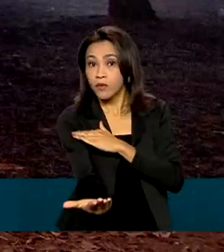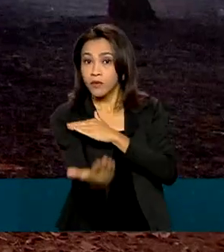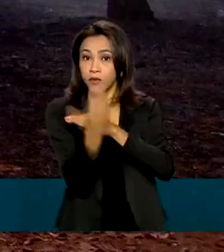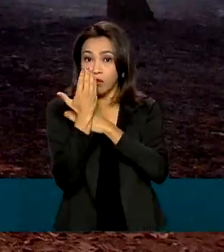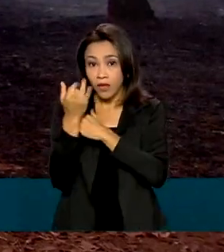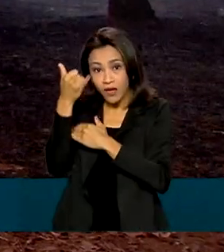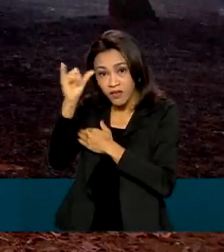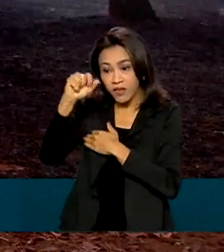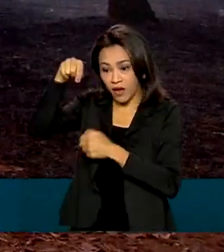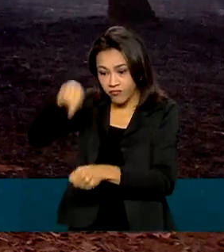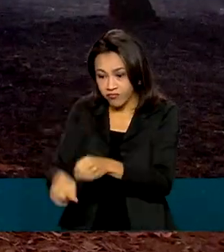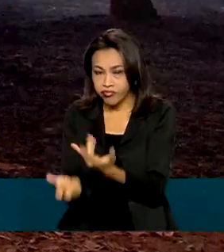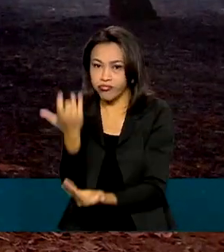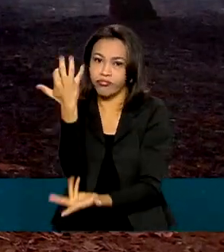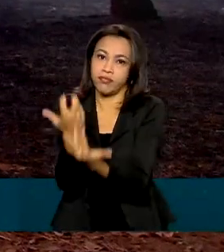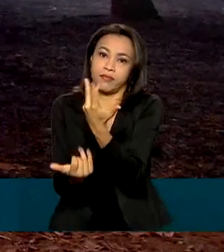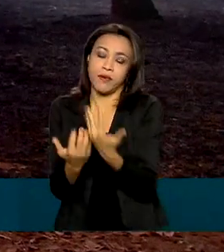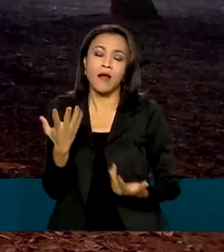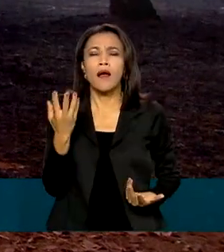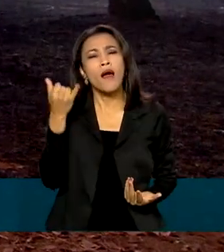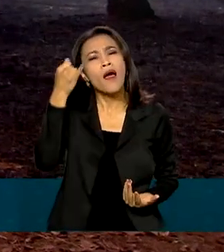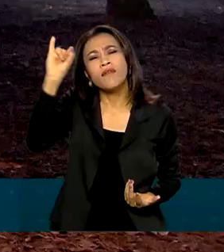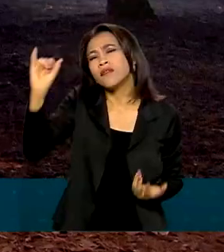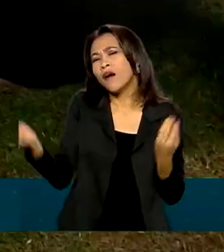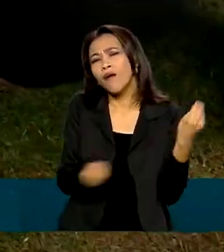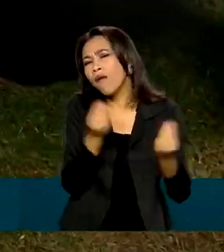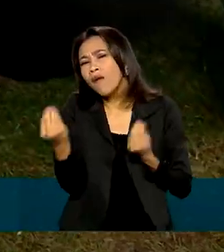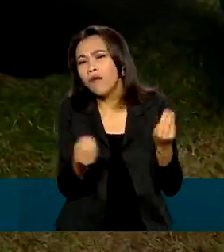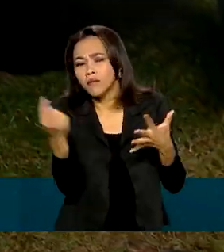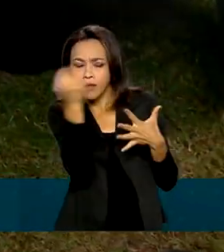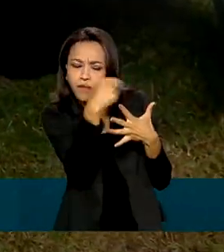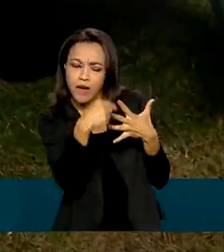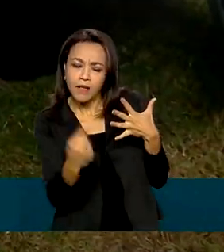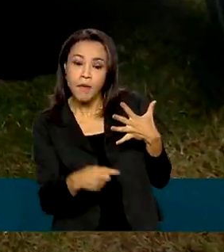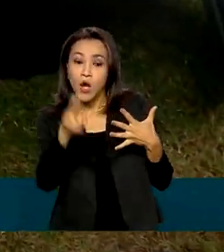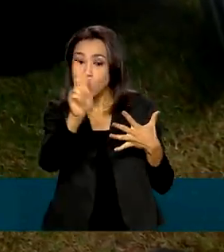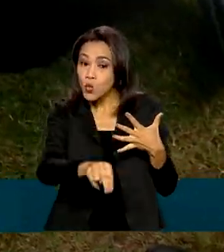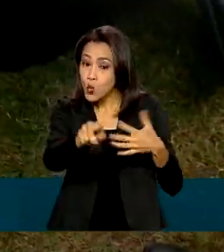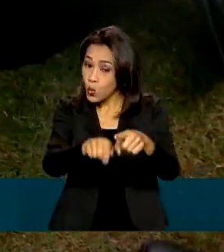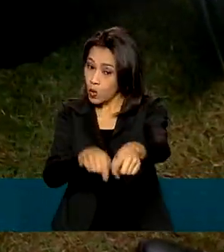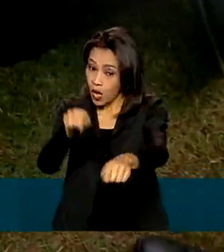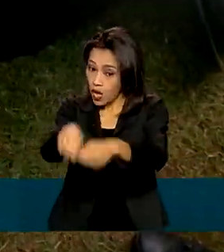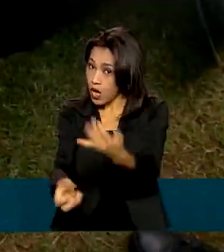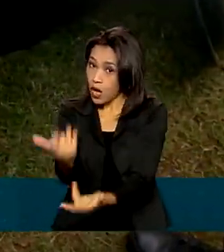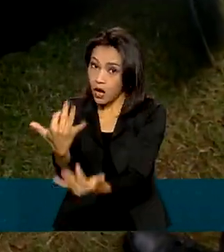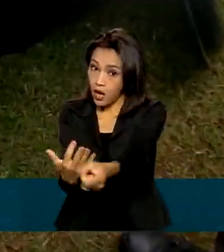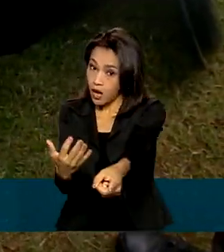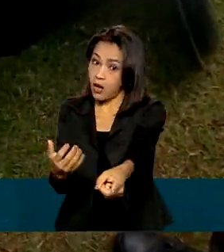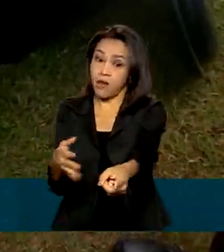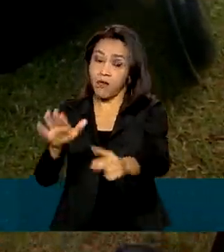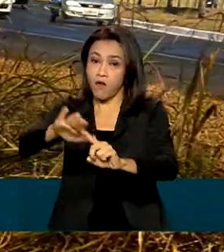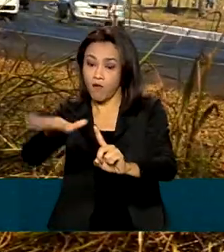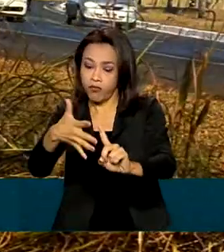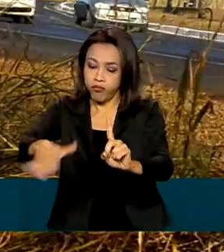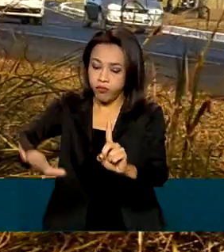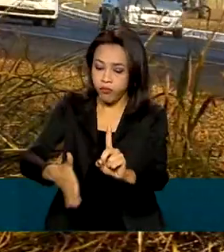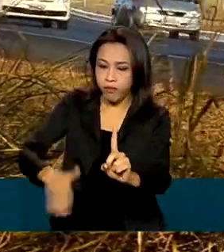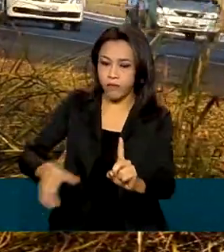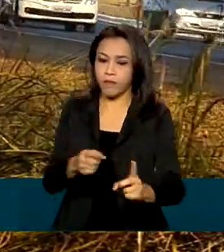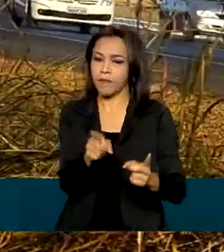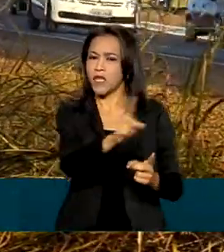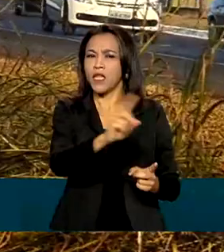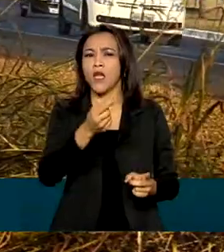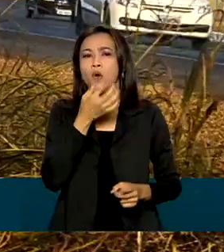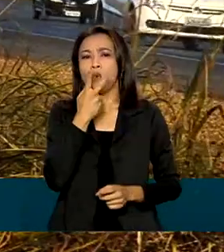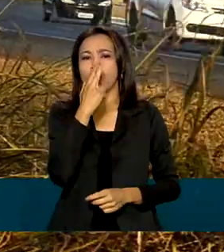Para evitar queimadas, algumas dicas importantes. Nunca queime o lixo doméstico, folhas secas e entulhos. Não